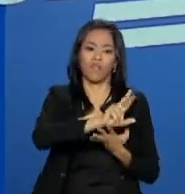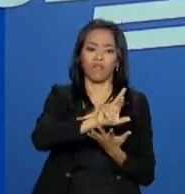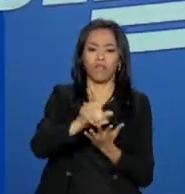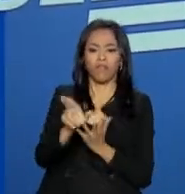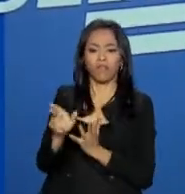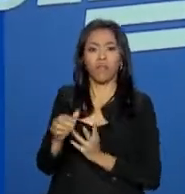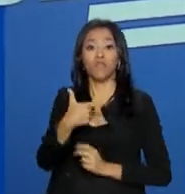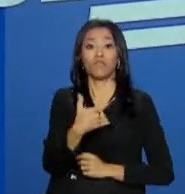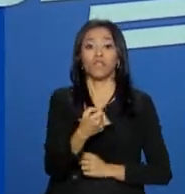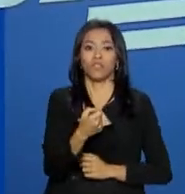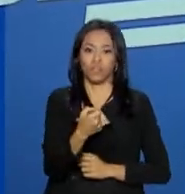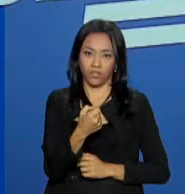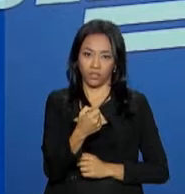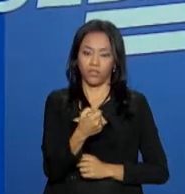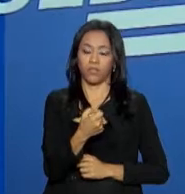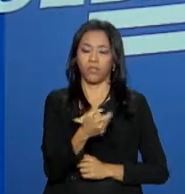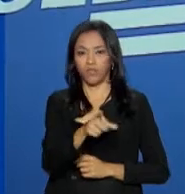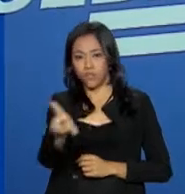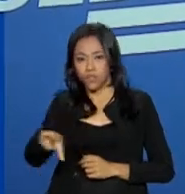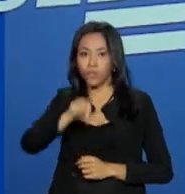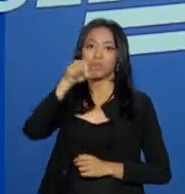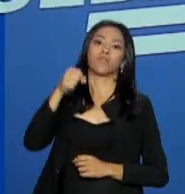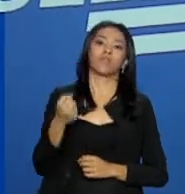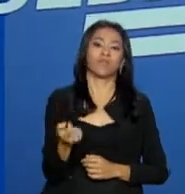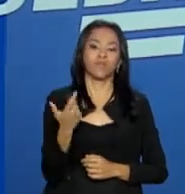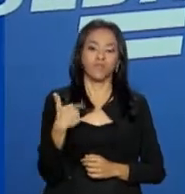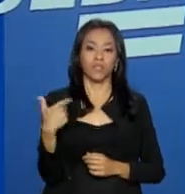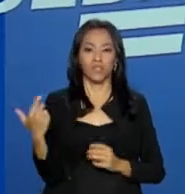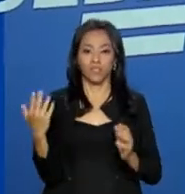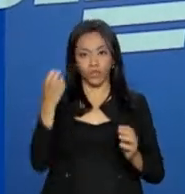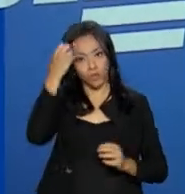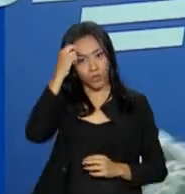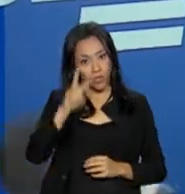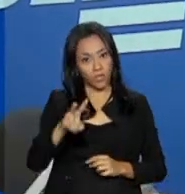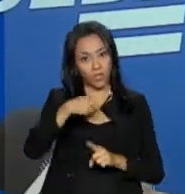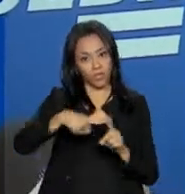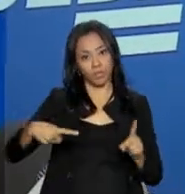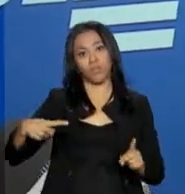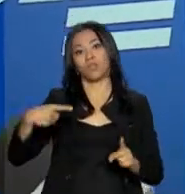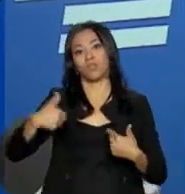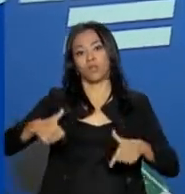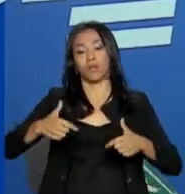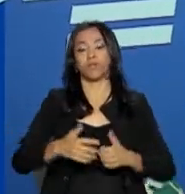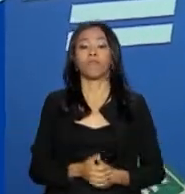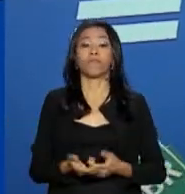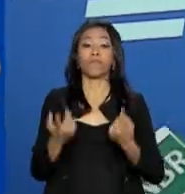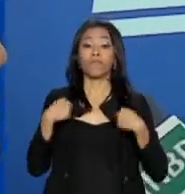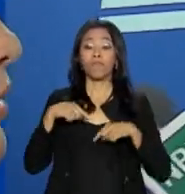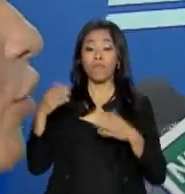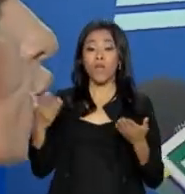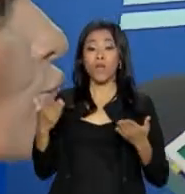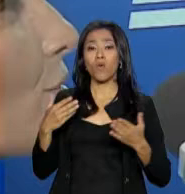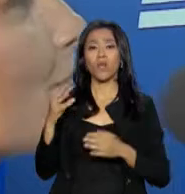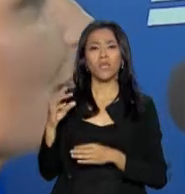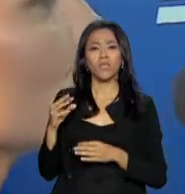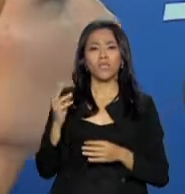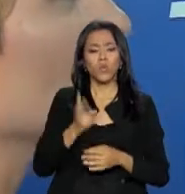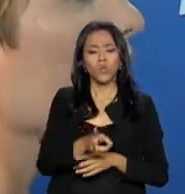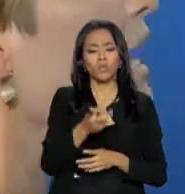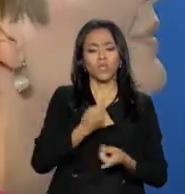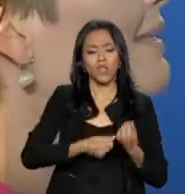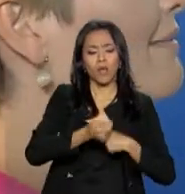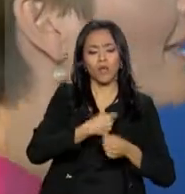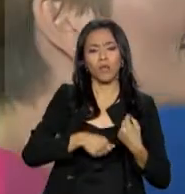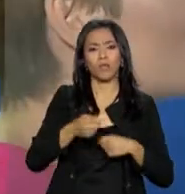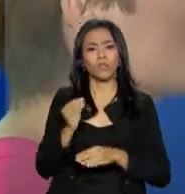20 soluções que foram trabalhadas ao longo desses 2 dias e meio de trabalho. Agora, incluir a questão da sustentabilidade nos negócios, os